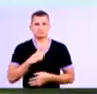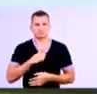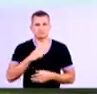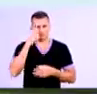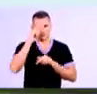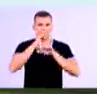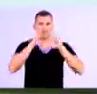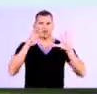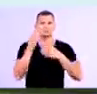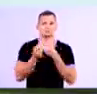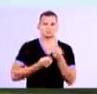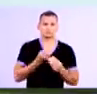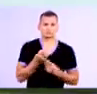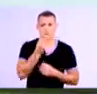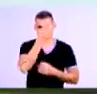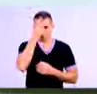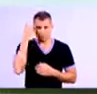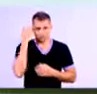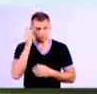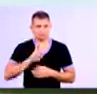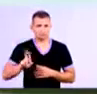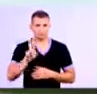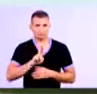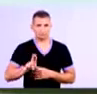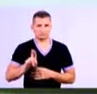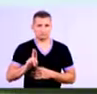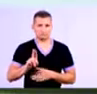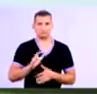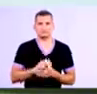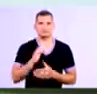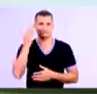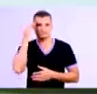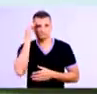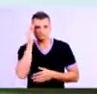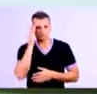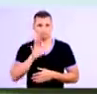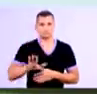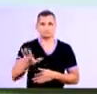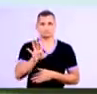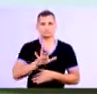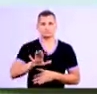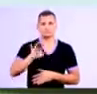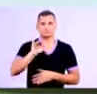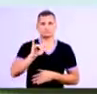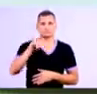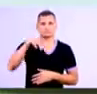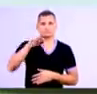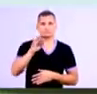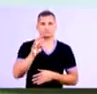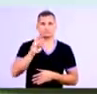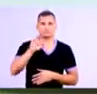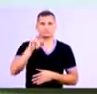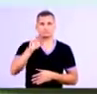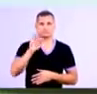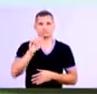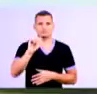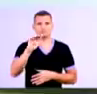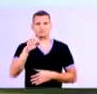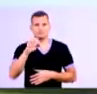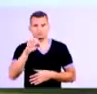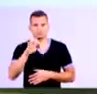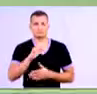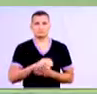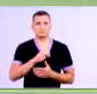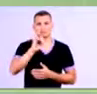clara de como as pessoas utilizam e entendem as interfaces humano-computador. Então, são